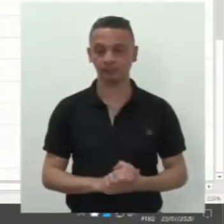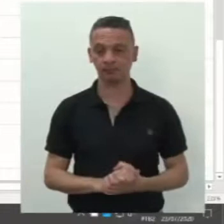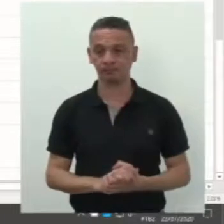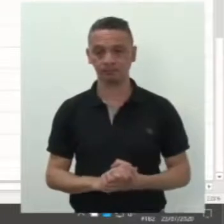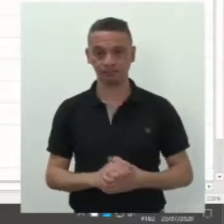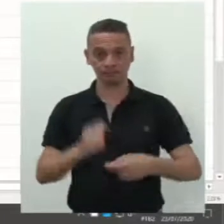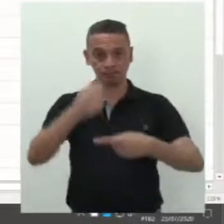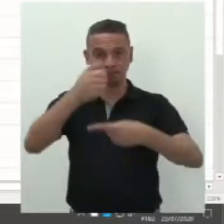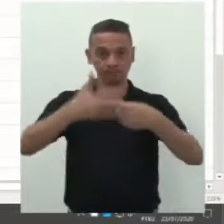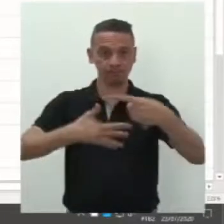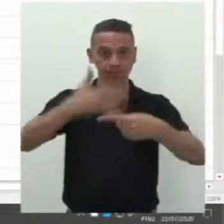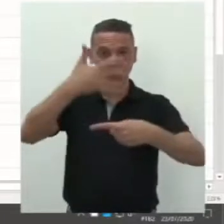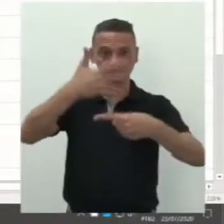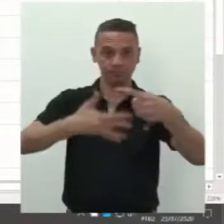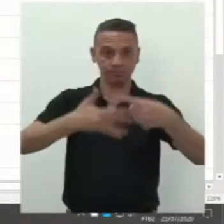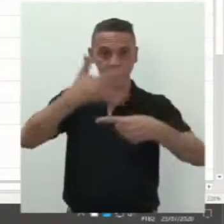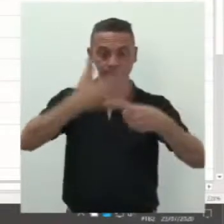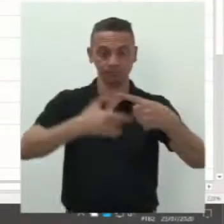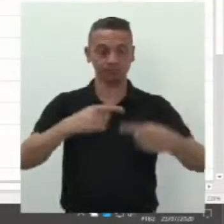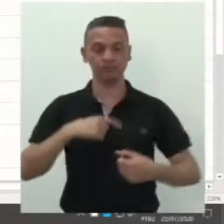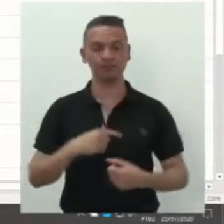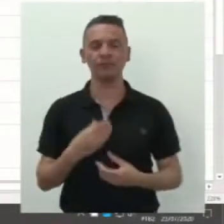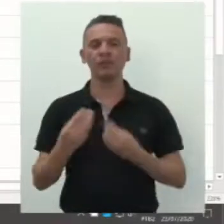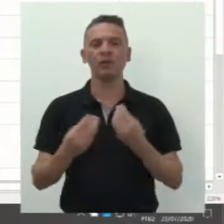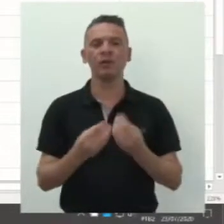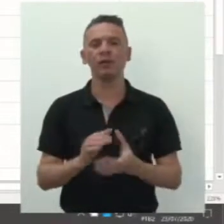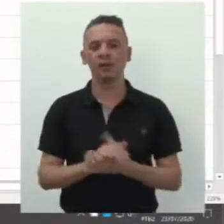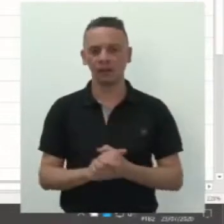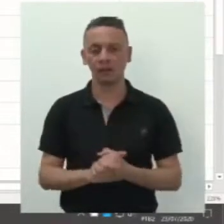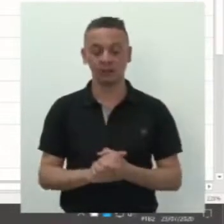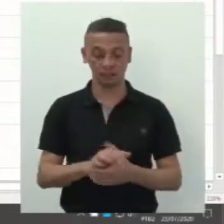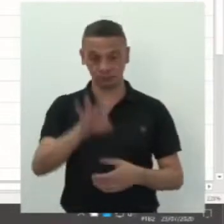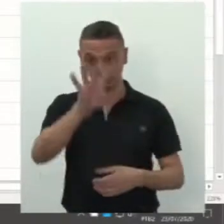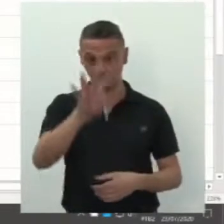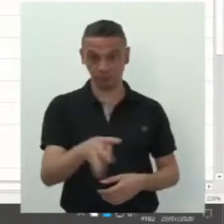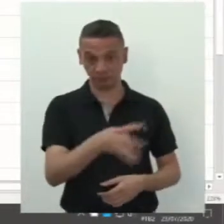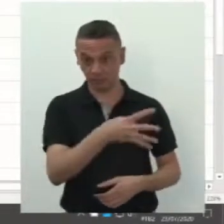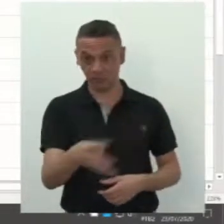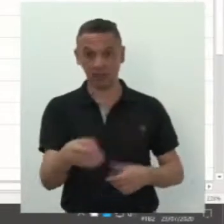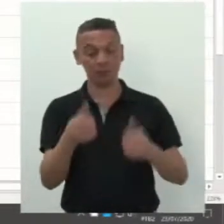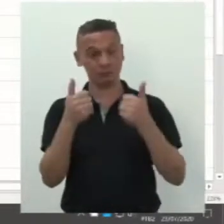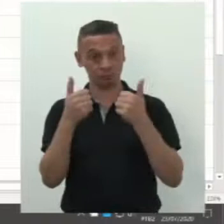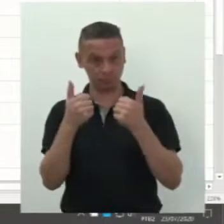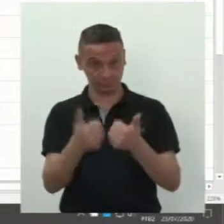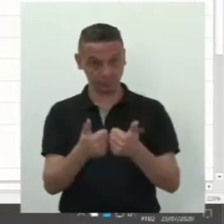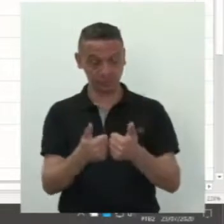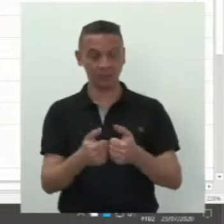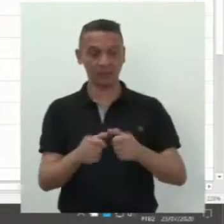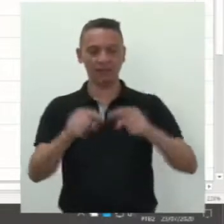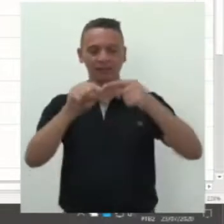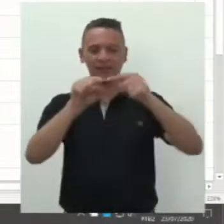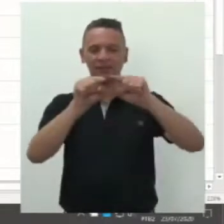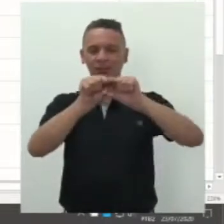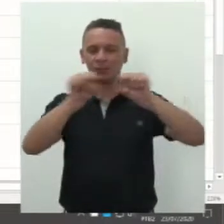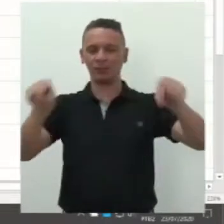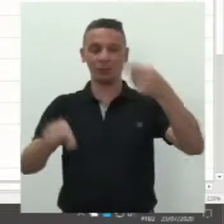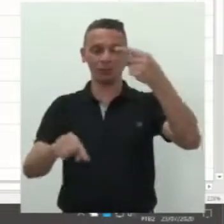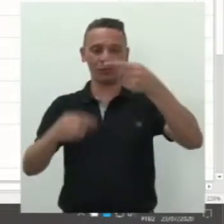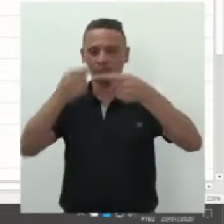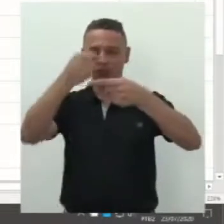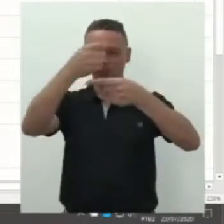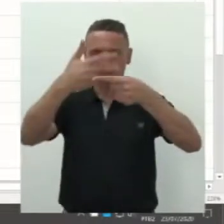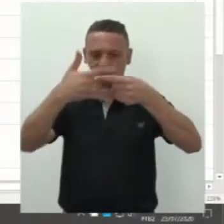ó, o que eu fiz aqui? Né, a gente tem a nossa tabela, certo? Eu coloquei para congelar a linha superior. Quando